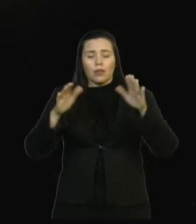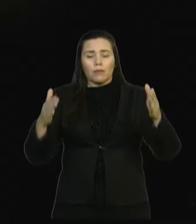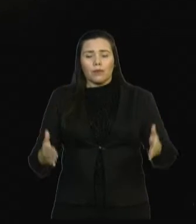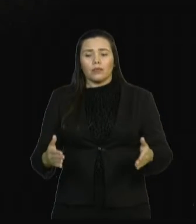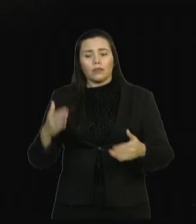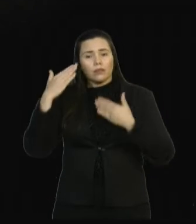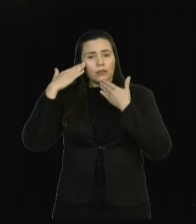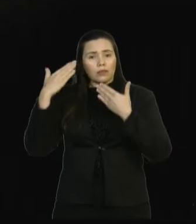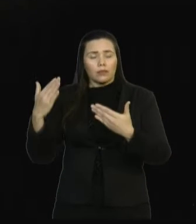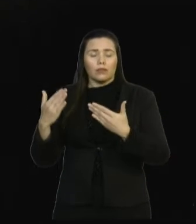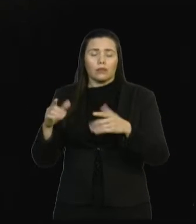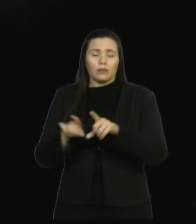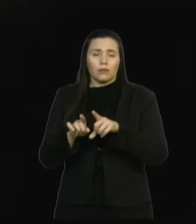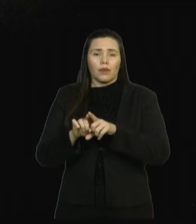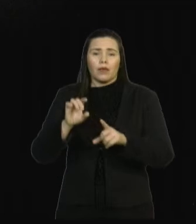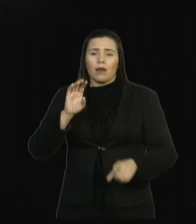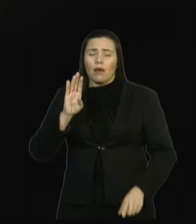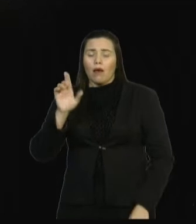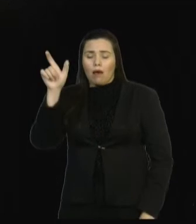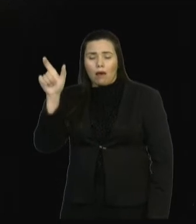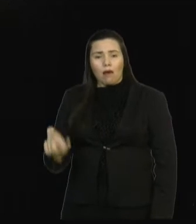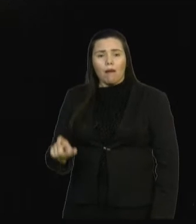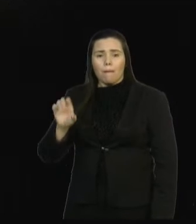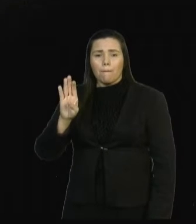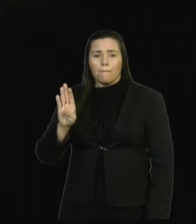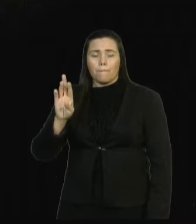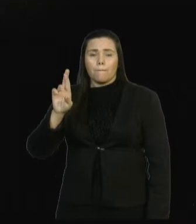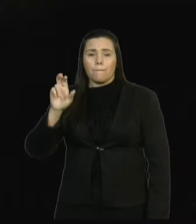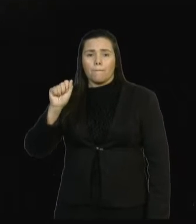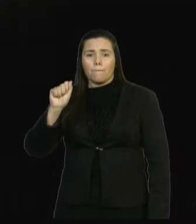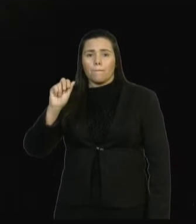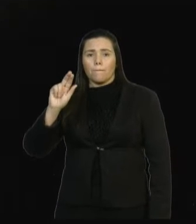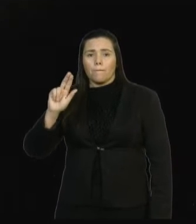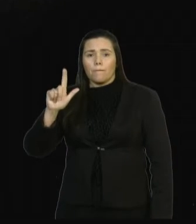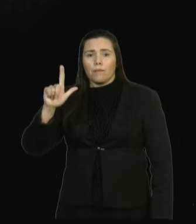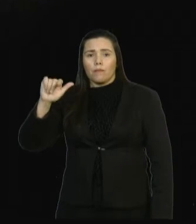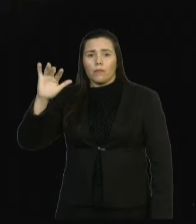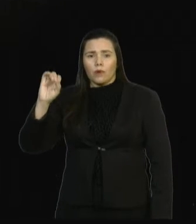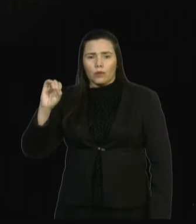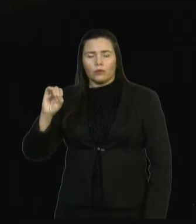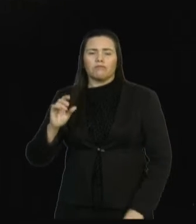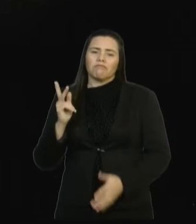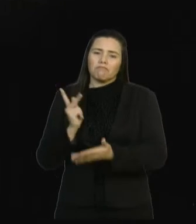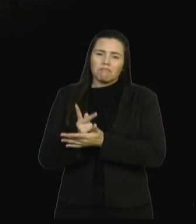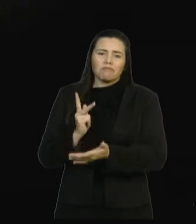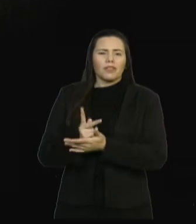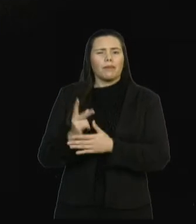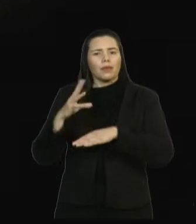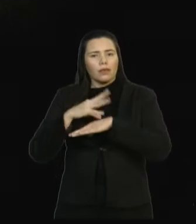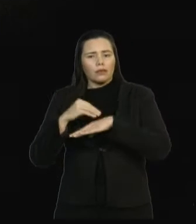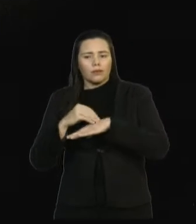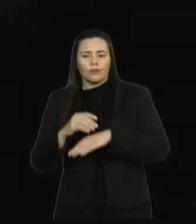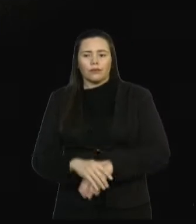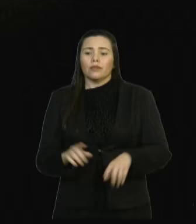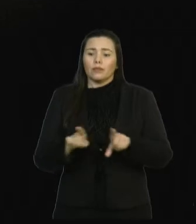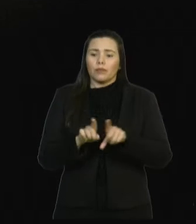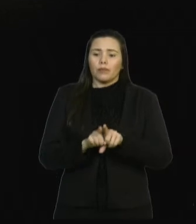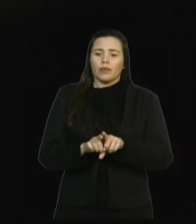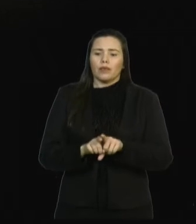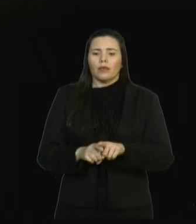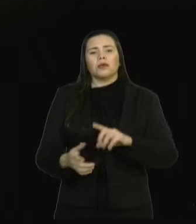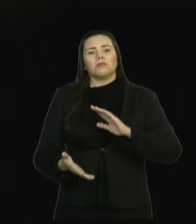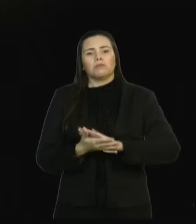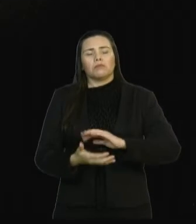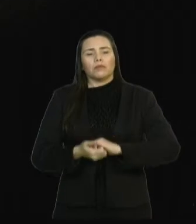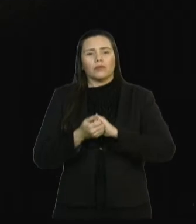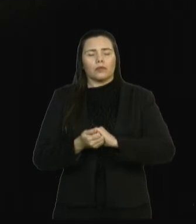Braulio pela atenção costumeira que tem com todos nós, deputados. Fazer as minhas saudações ao deputado Macalda, que já